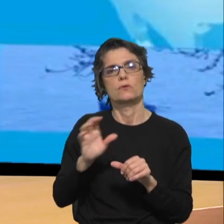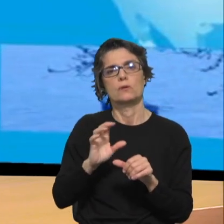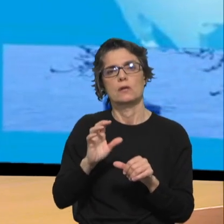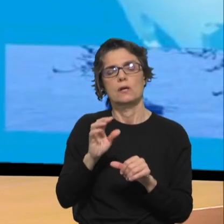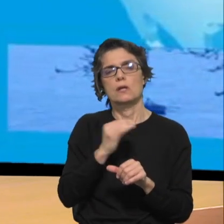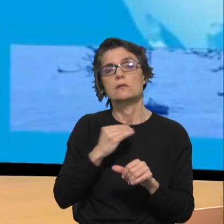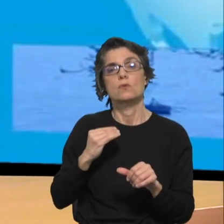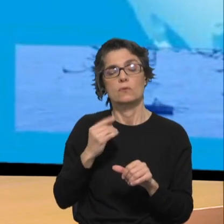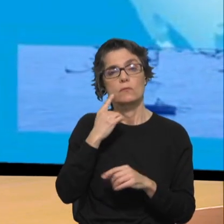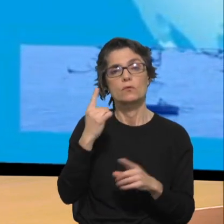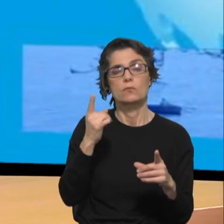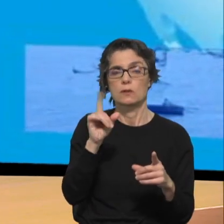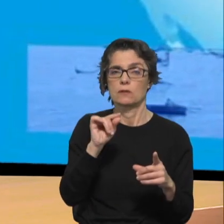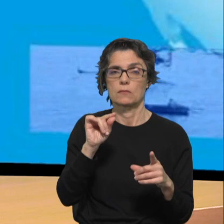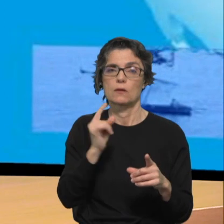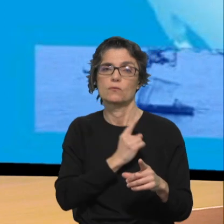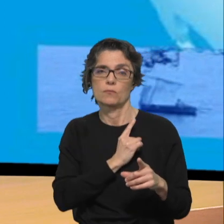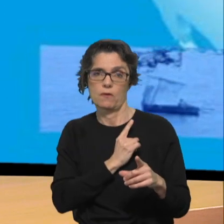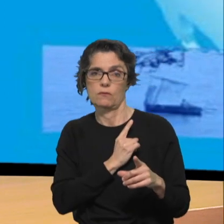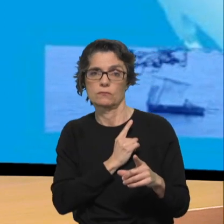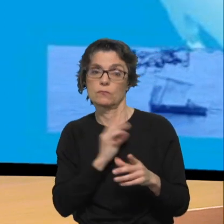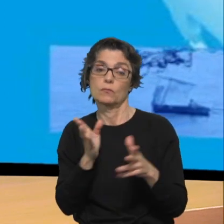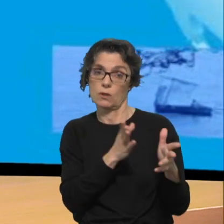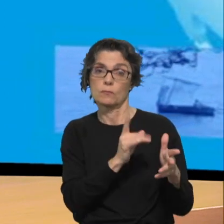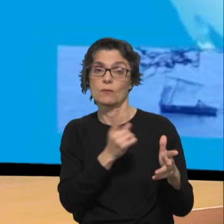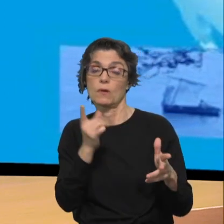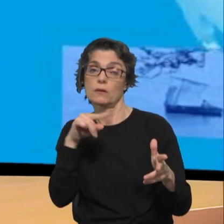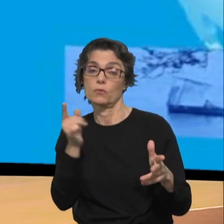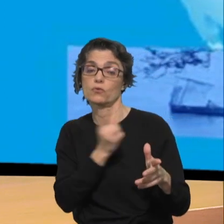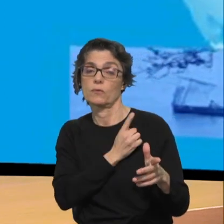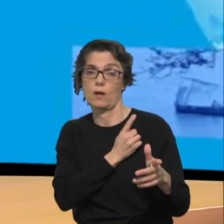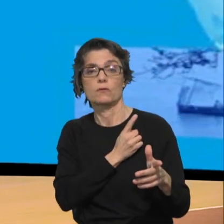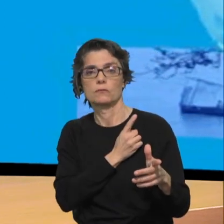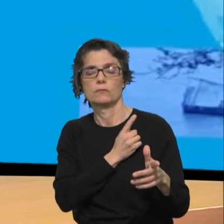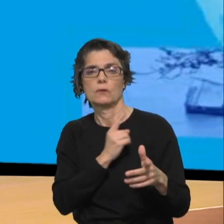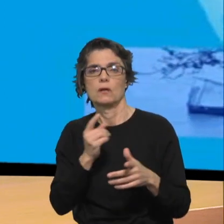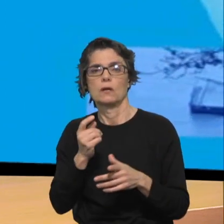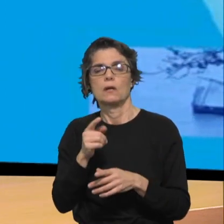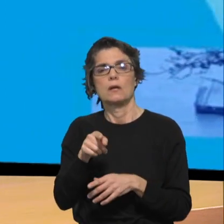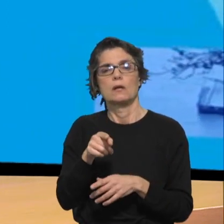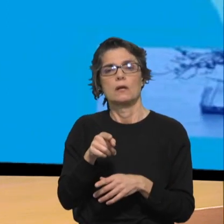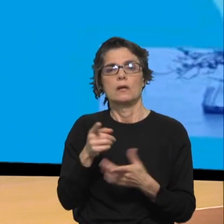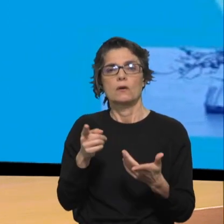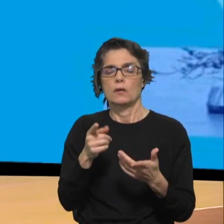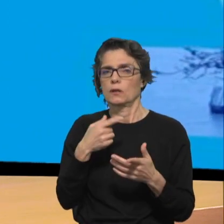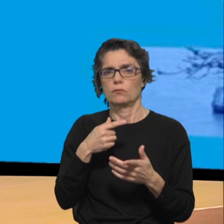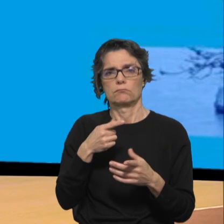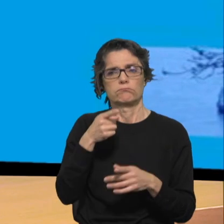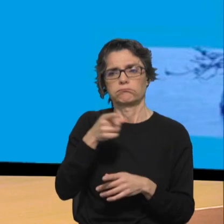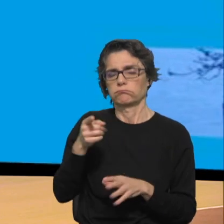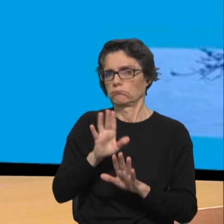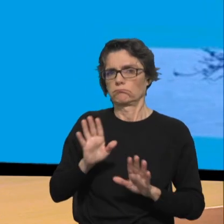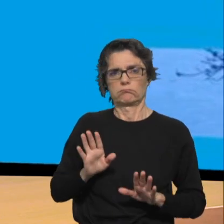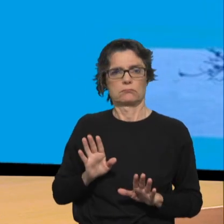Saúde dos privados e dos convencionados. Absolutamente sem qualquer juízo de valor para um ou para o outro, aquilo